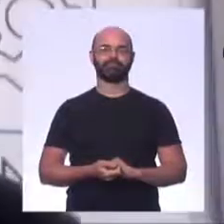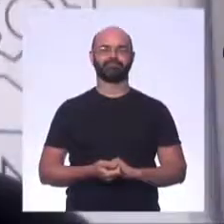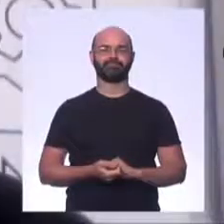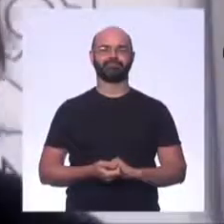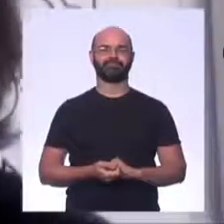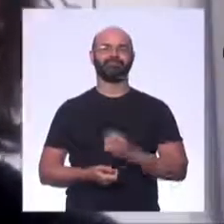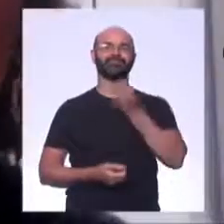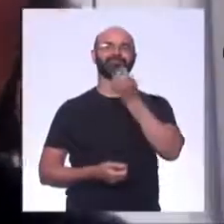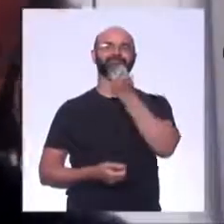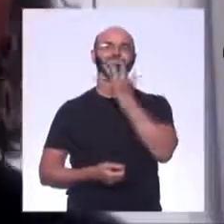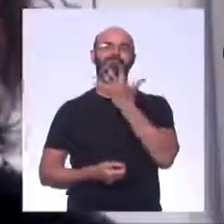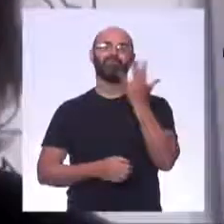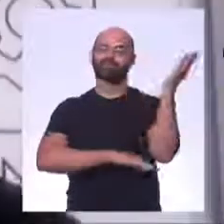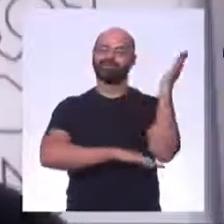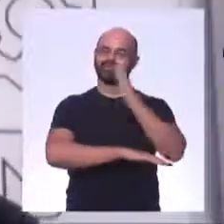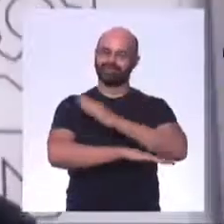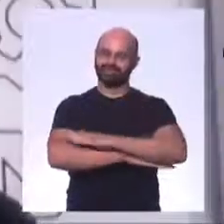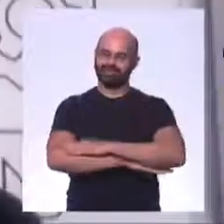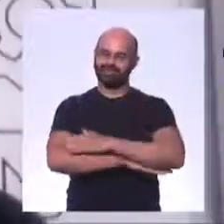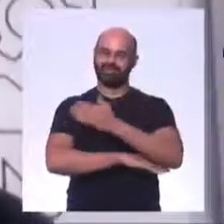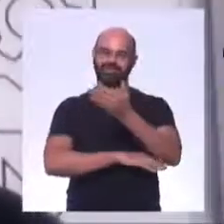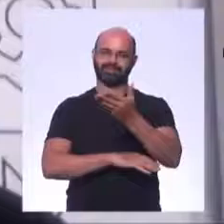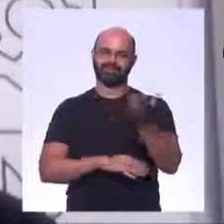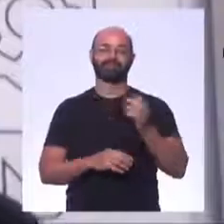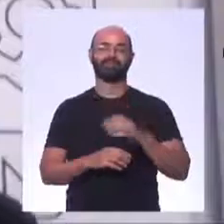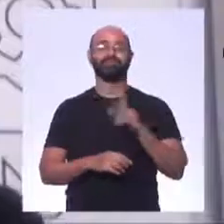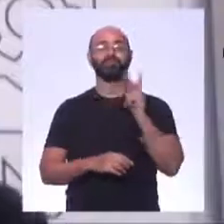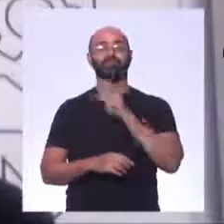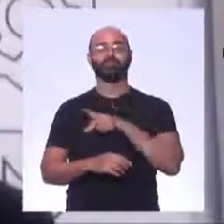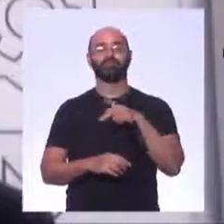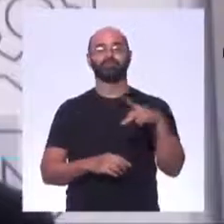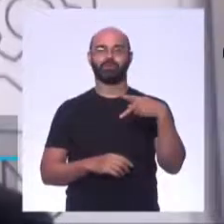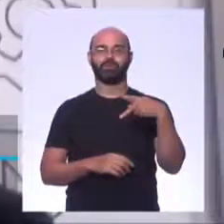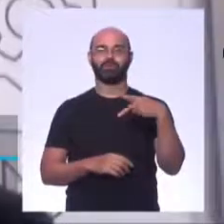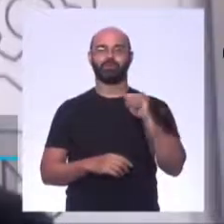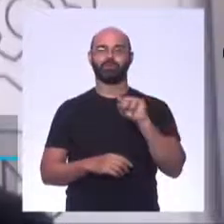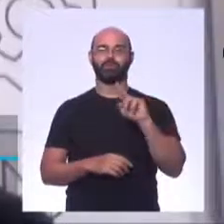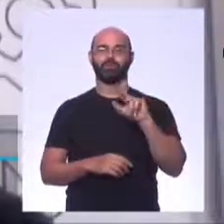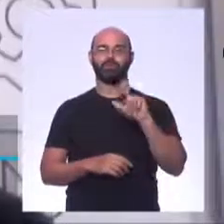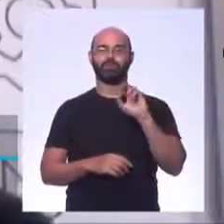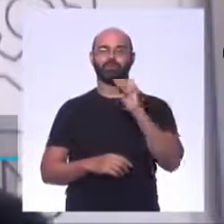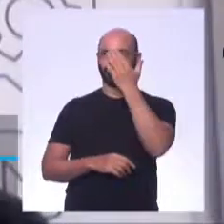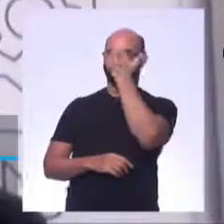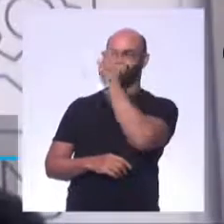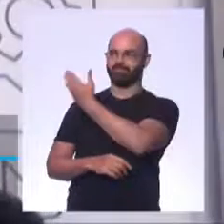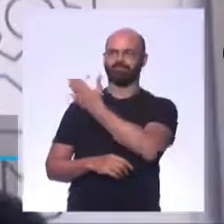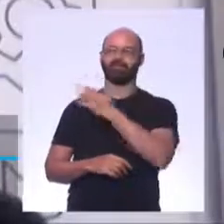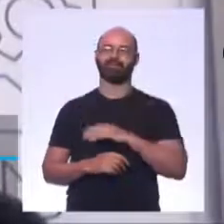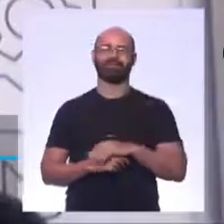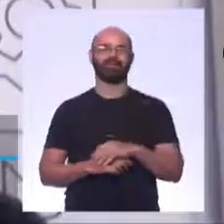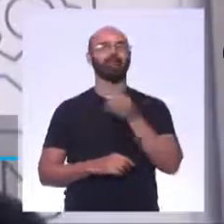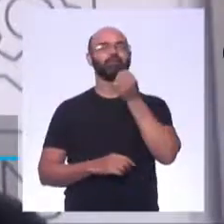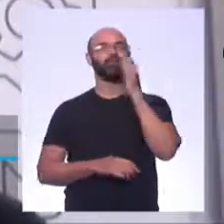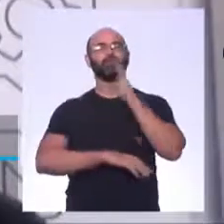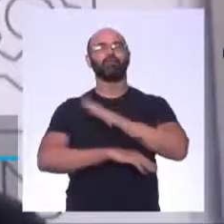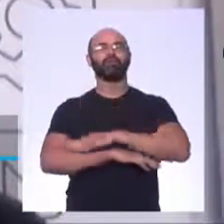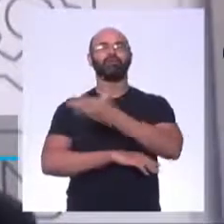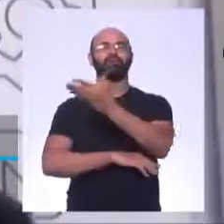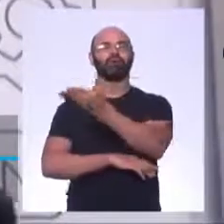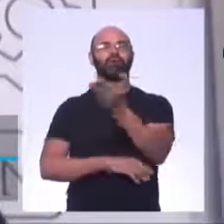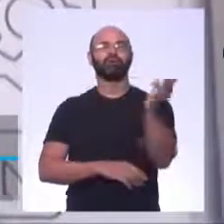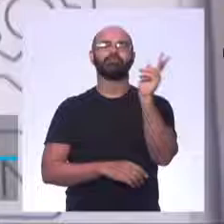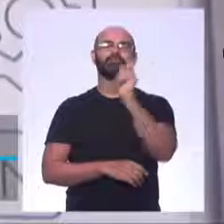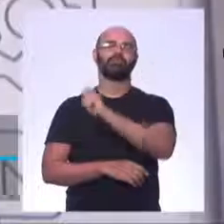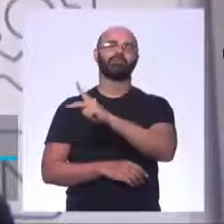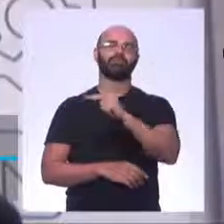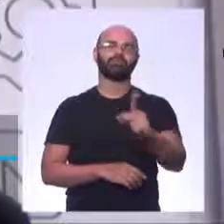Boa tarde. Boa tarde. Obrigada, professor Paulo. Boa tarde a todos, professores, alunos, todos que